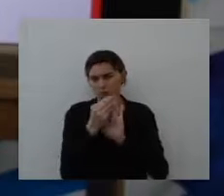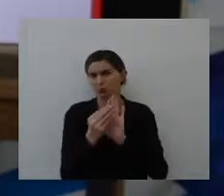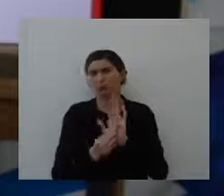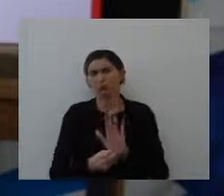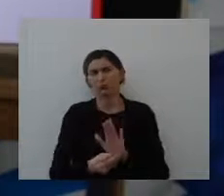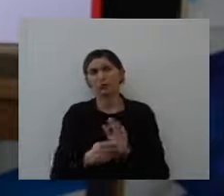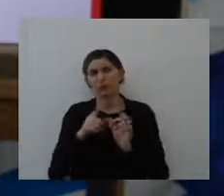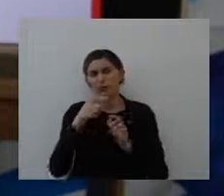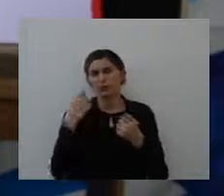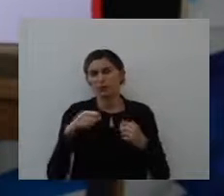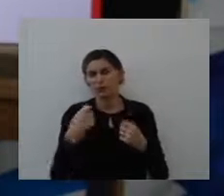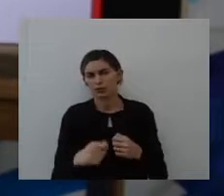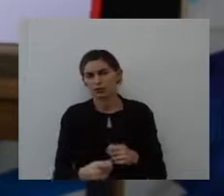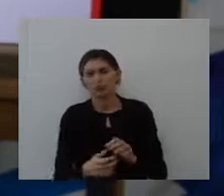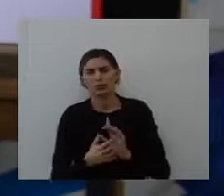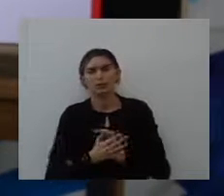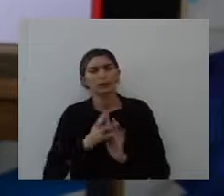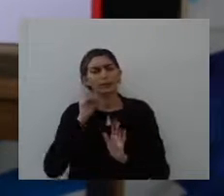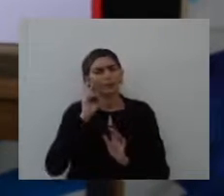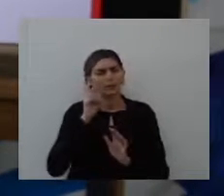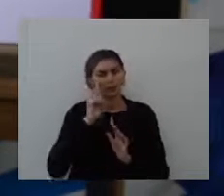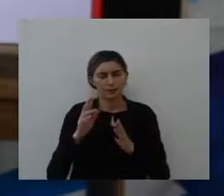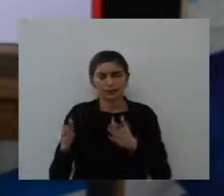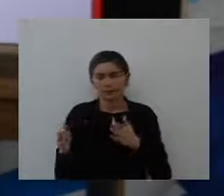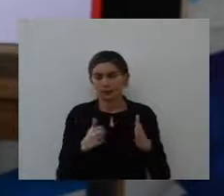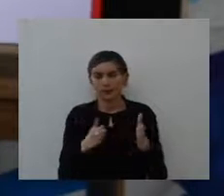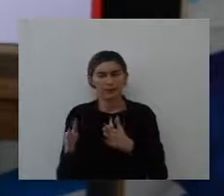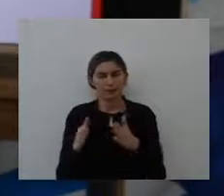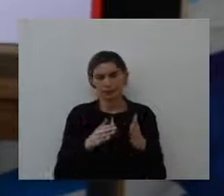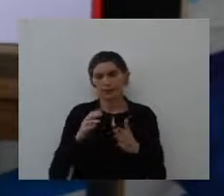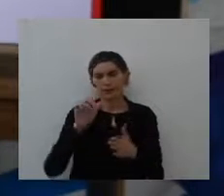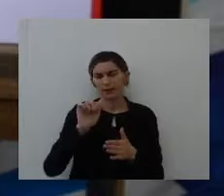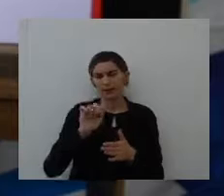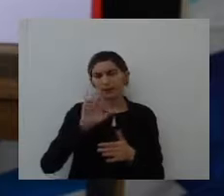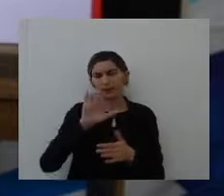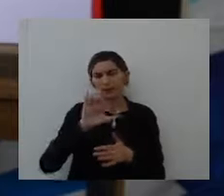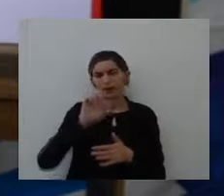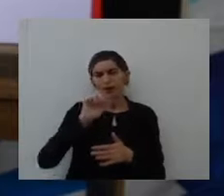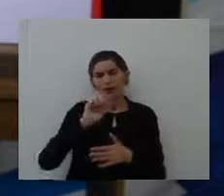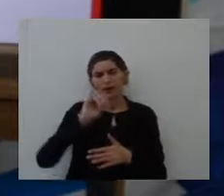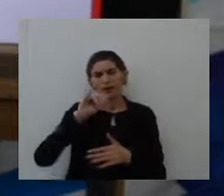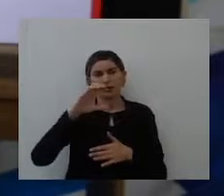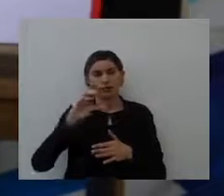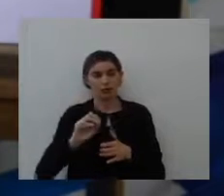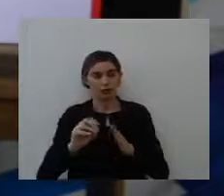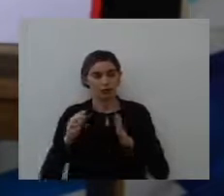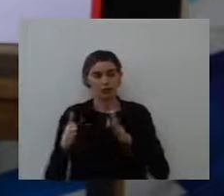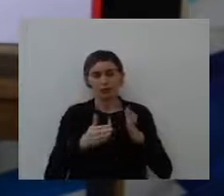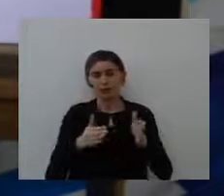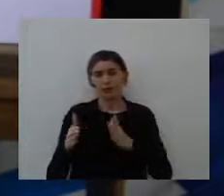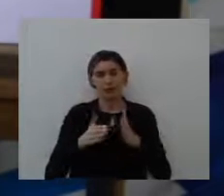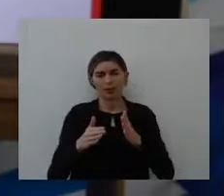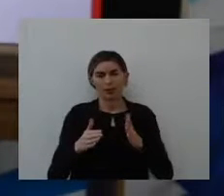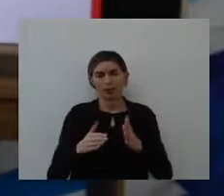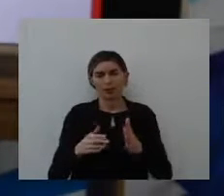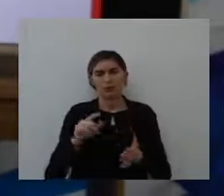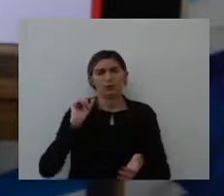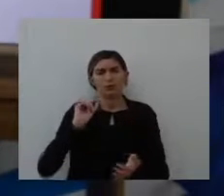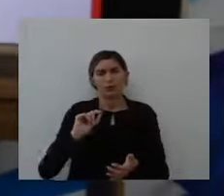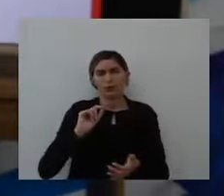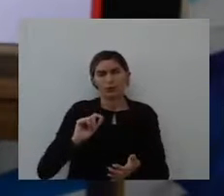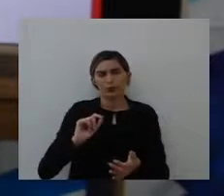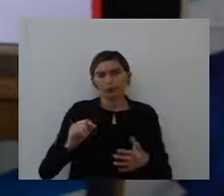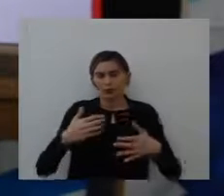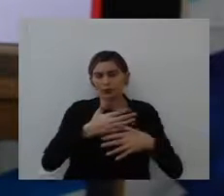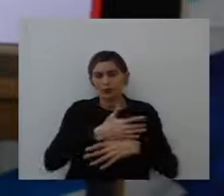que você tem que levar desse período chamado de arcaico, que é o período da consolidação